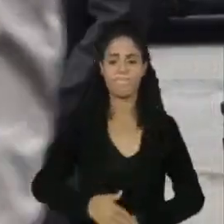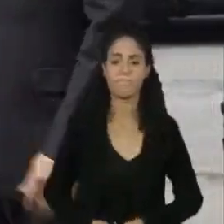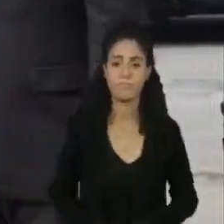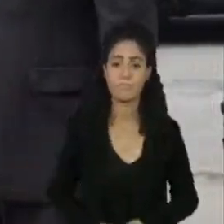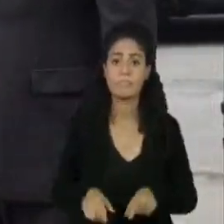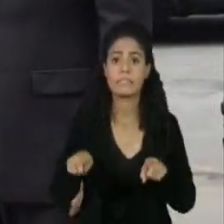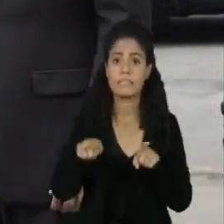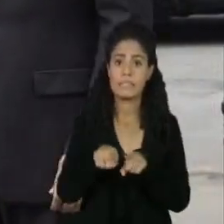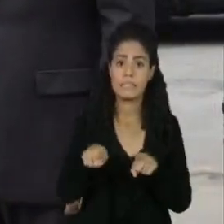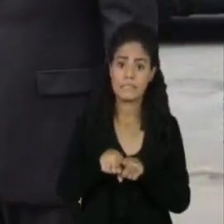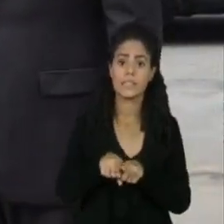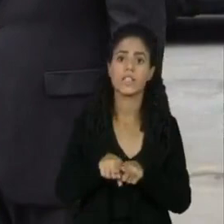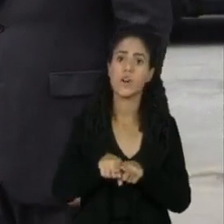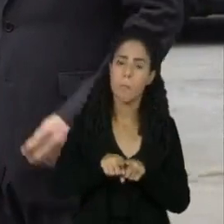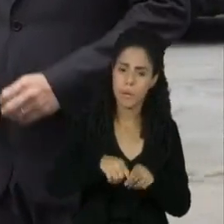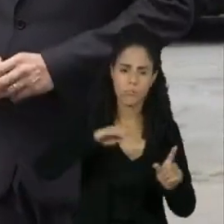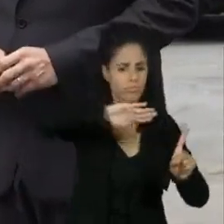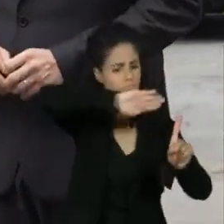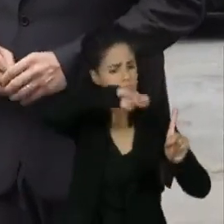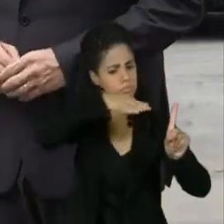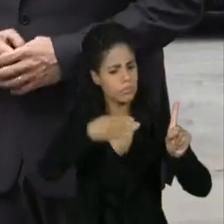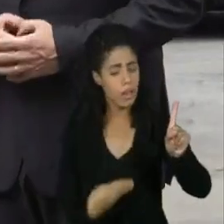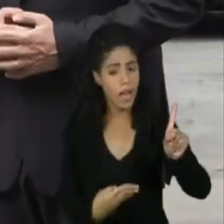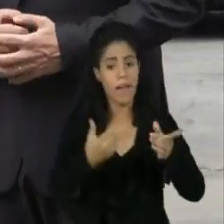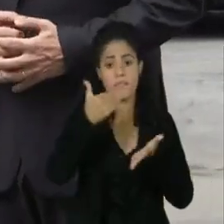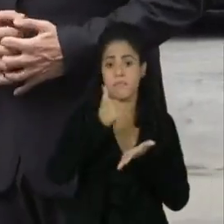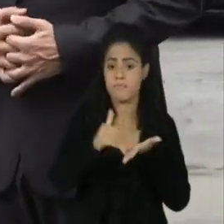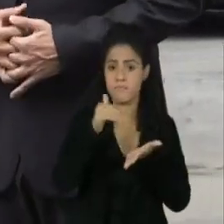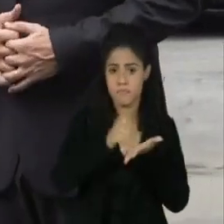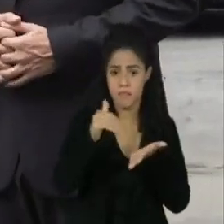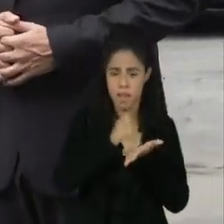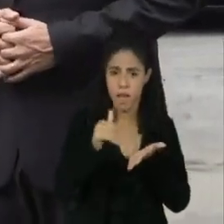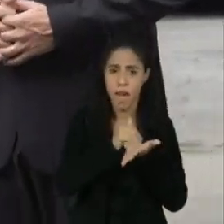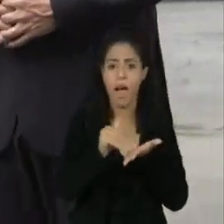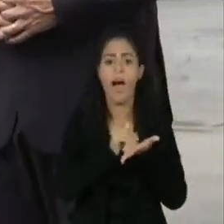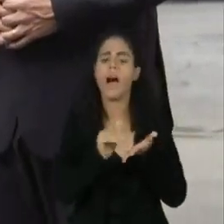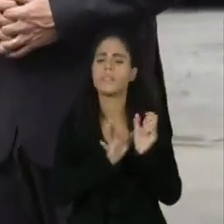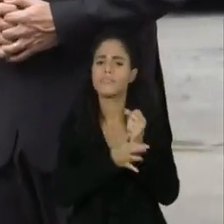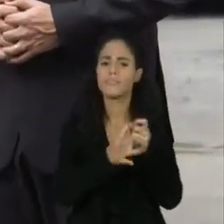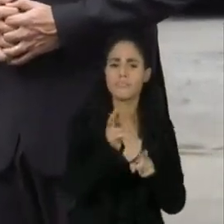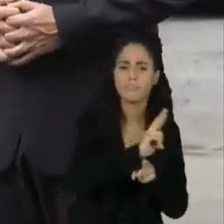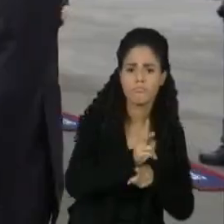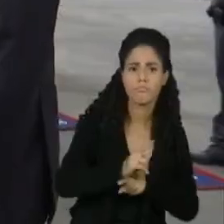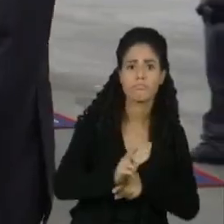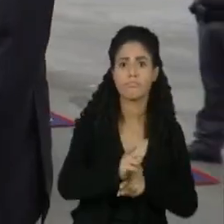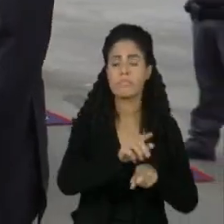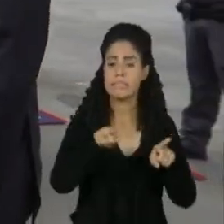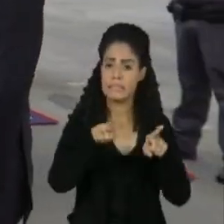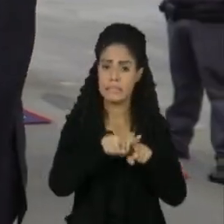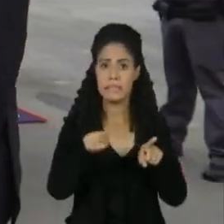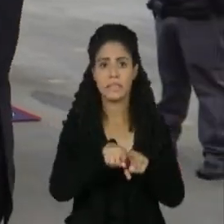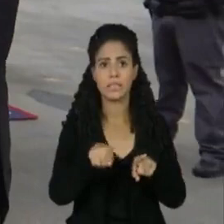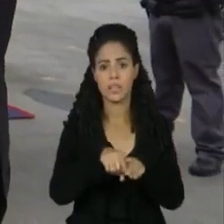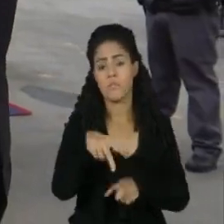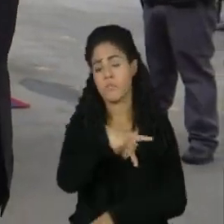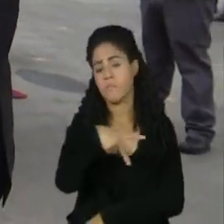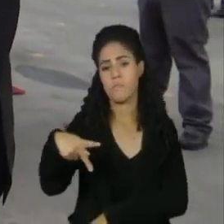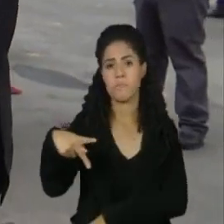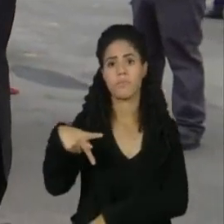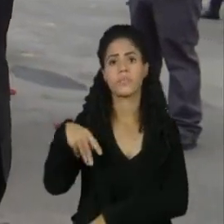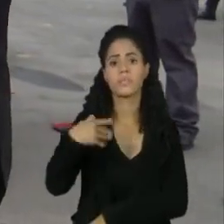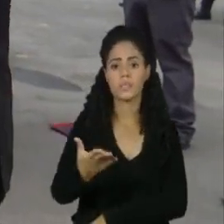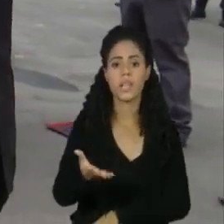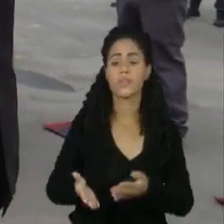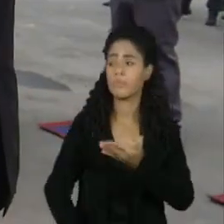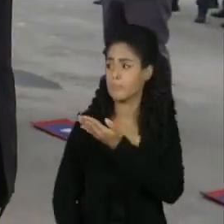também receberam a honraria ao Secretário de Segurança Pública General Campos e o presidente da Assembleia Legislativa